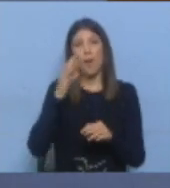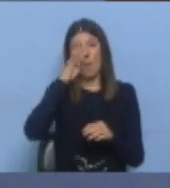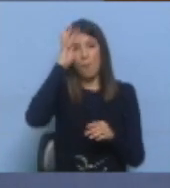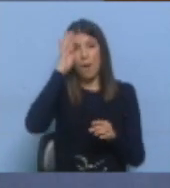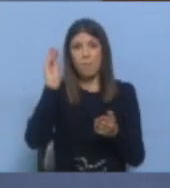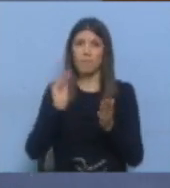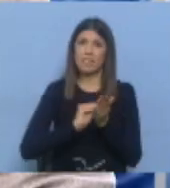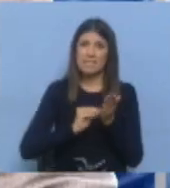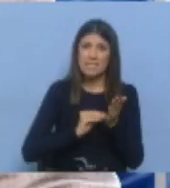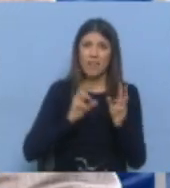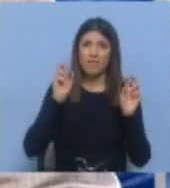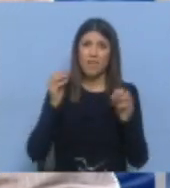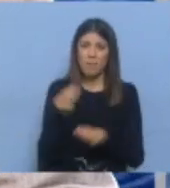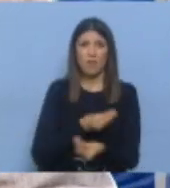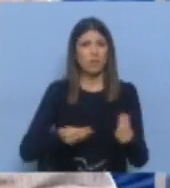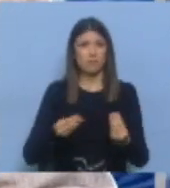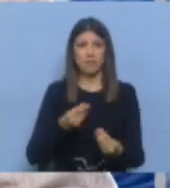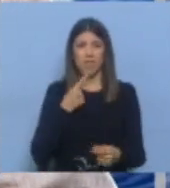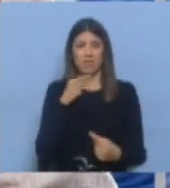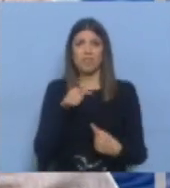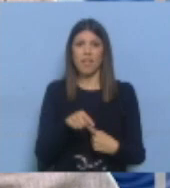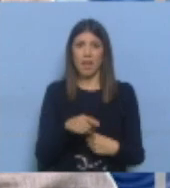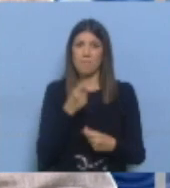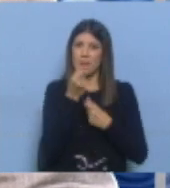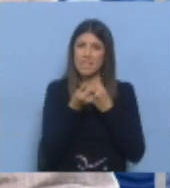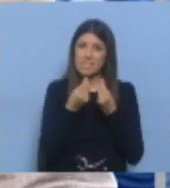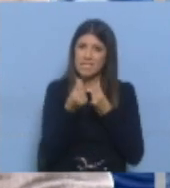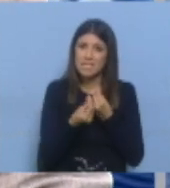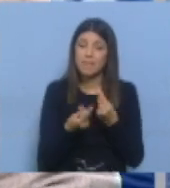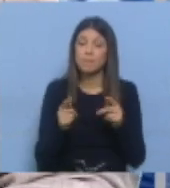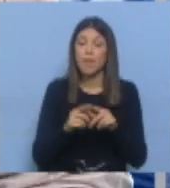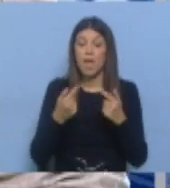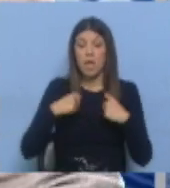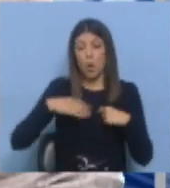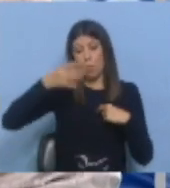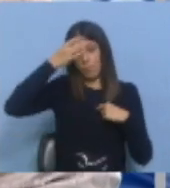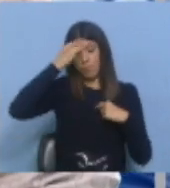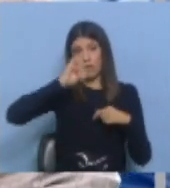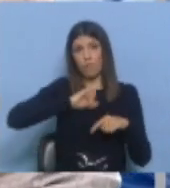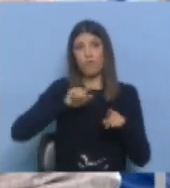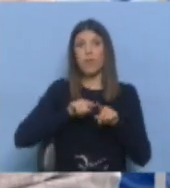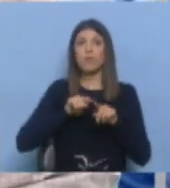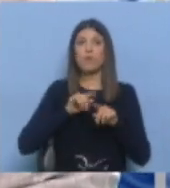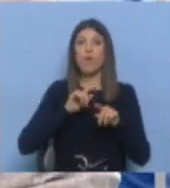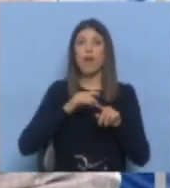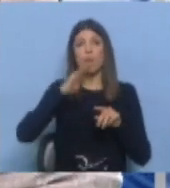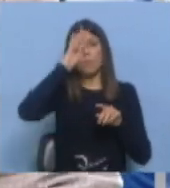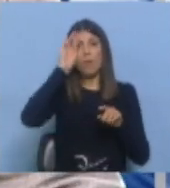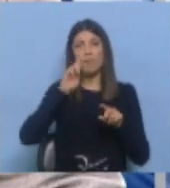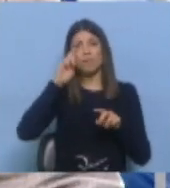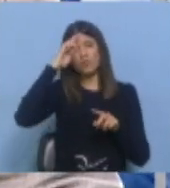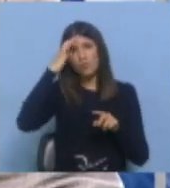chave de misericórdia e para mim a outra chave para entender o que é, do meu ponto de vista, o pontificado é a globalização. Mas um